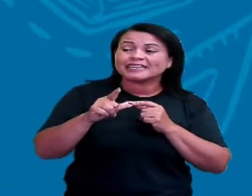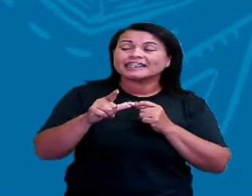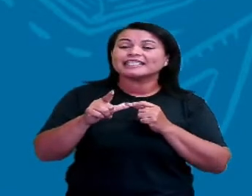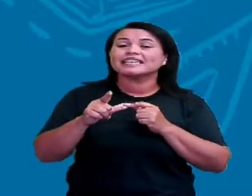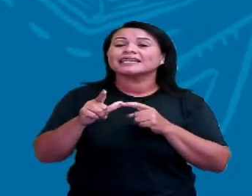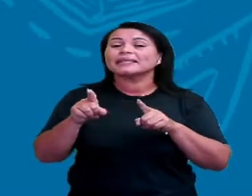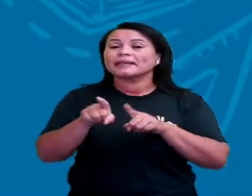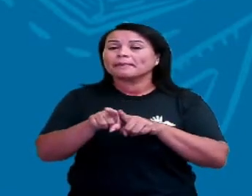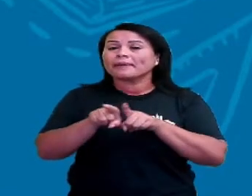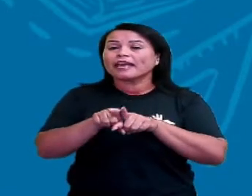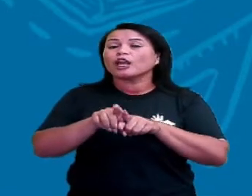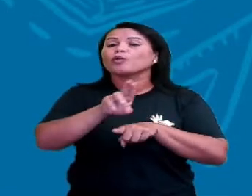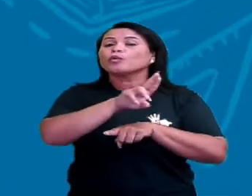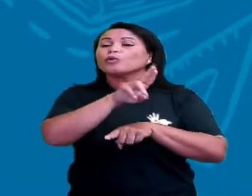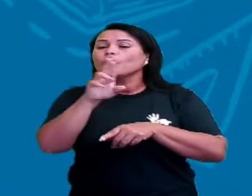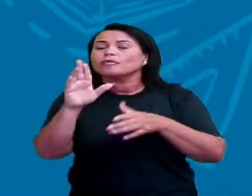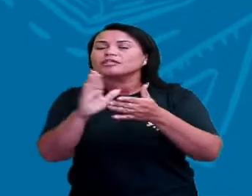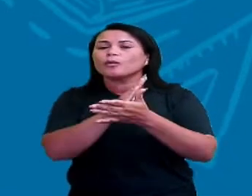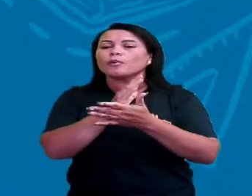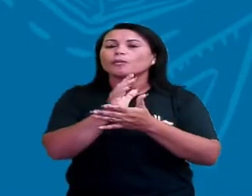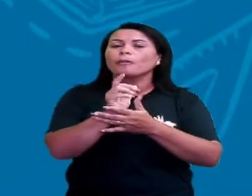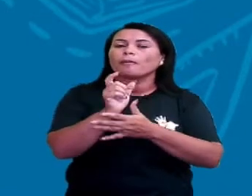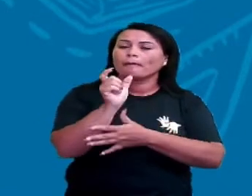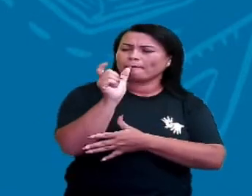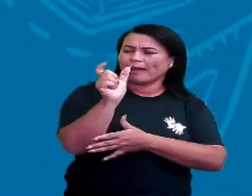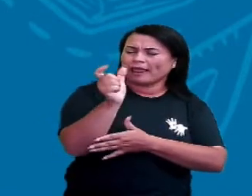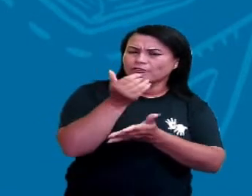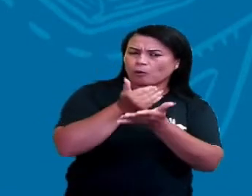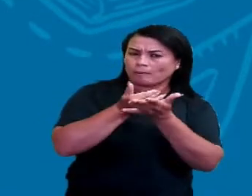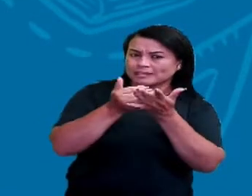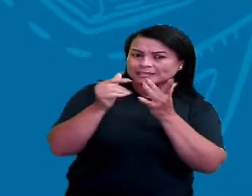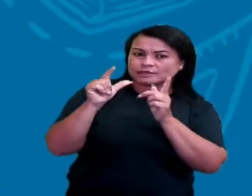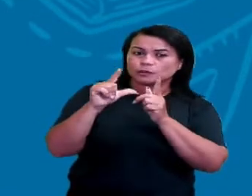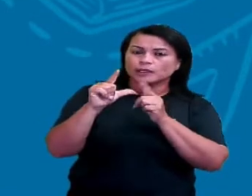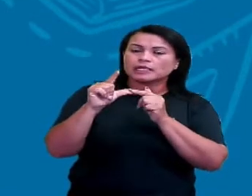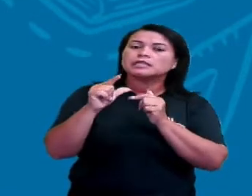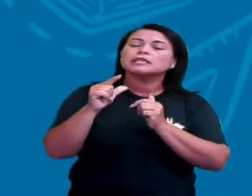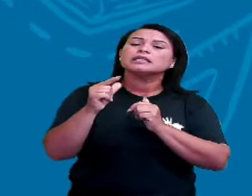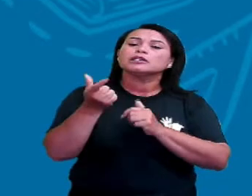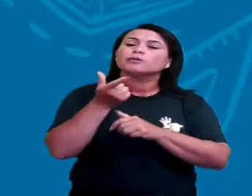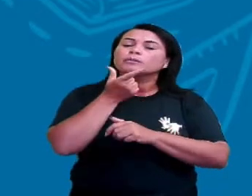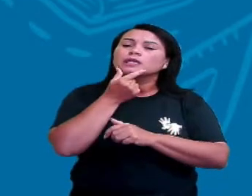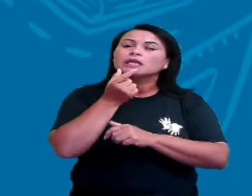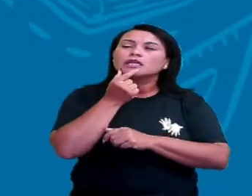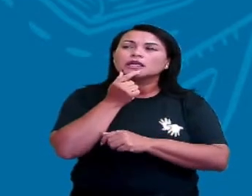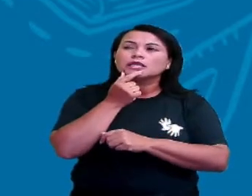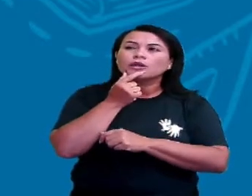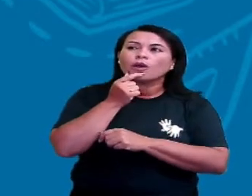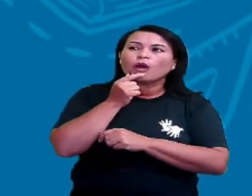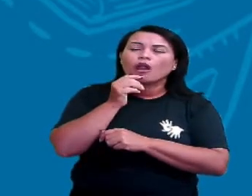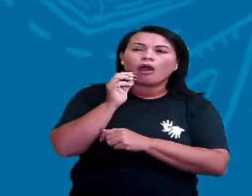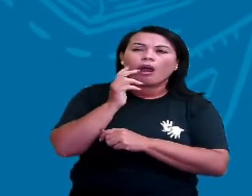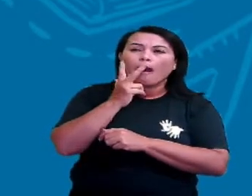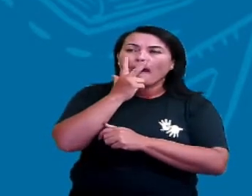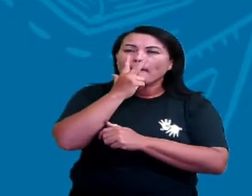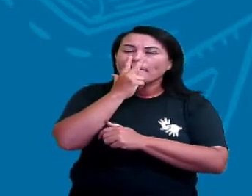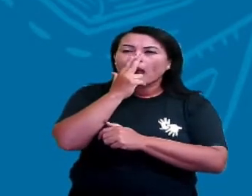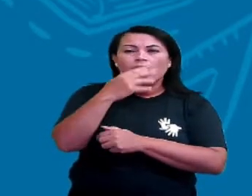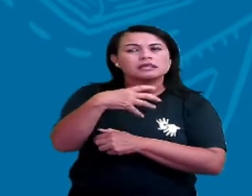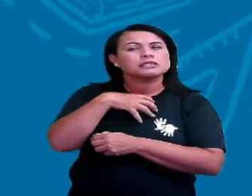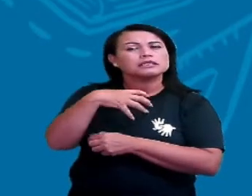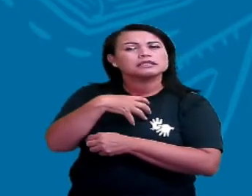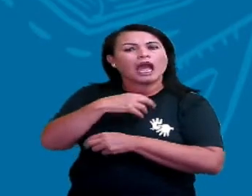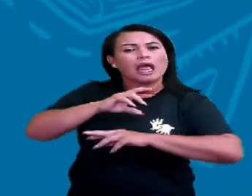o nome de alguma palavra que começasse com aquela letra. E aí começou a acontecer uma coisa diferente